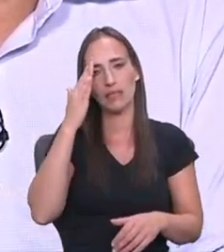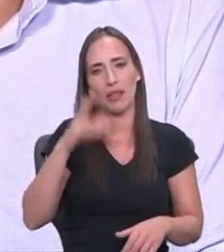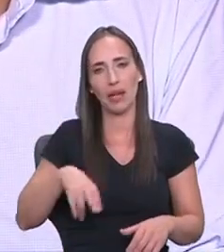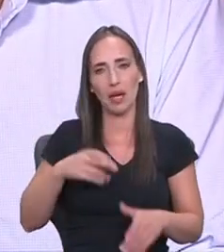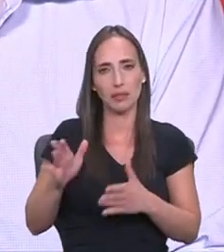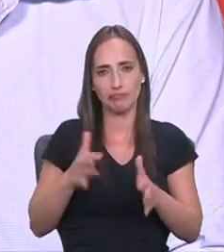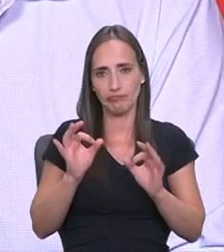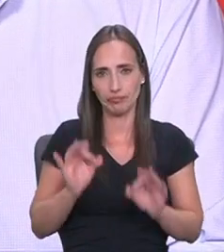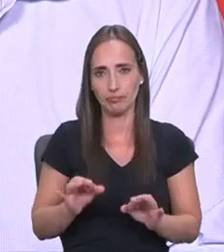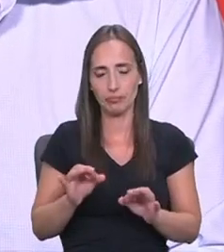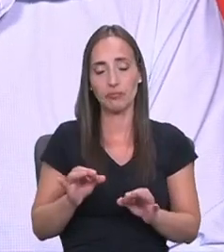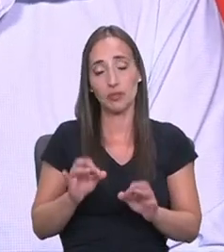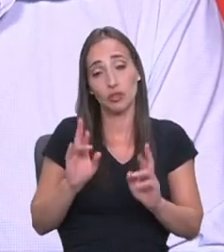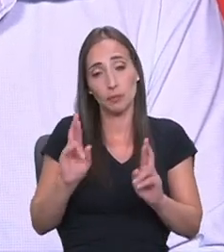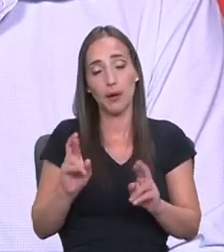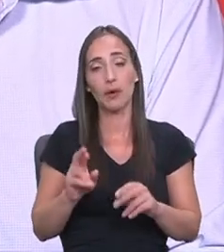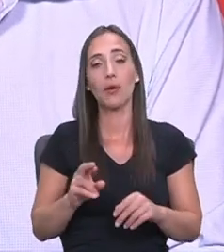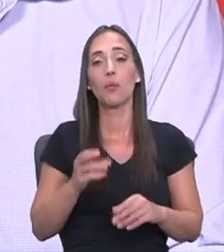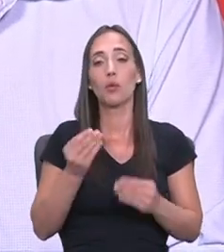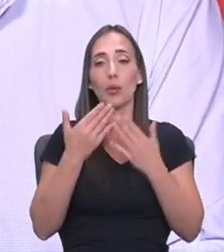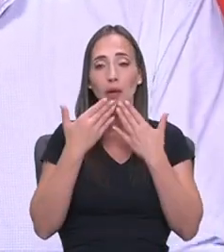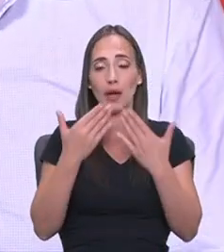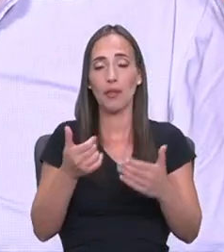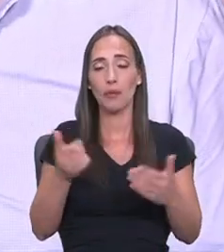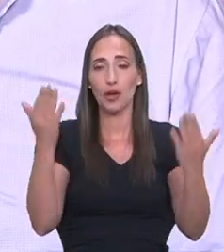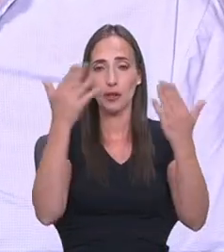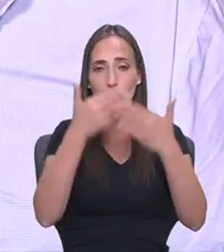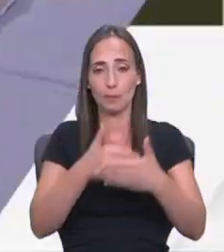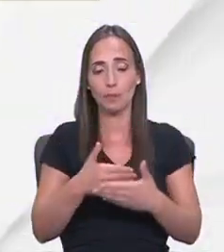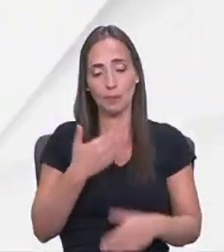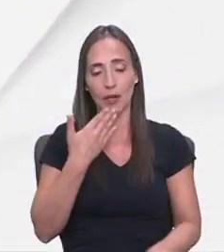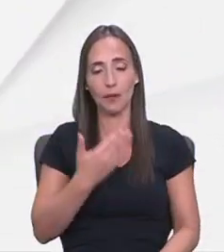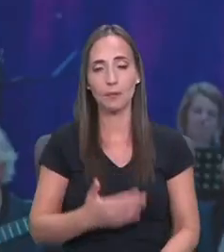Pedro brinca muito obrigado foi muito boa noite obrigado